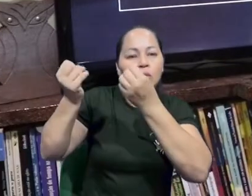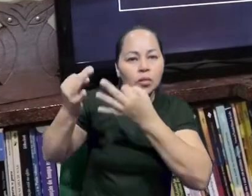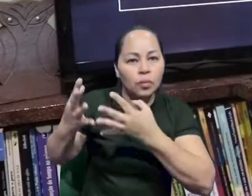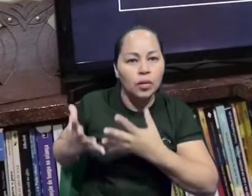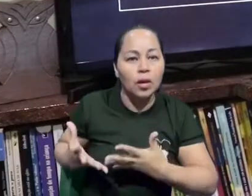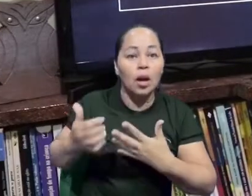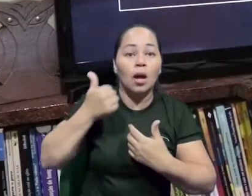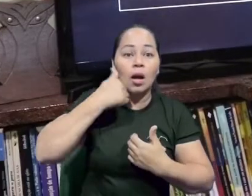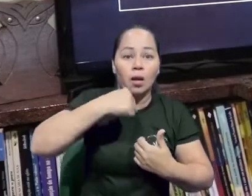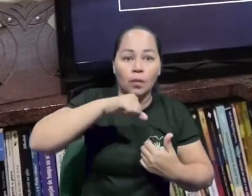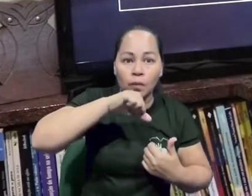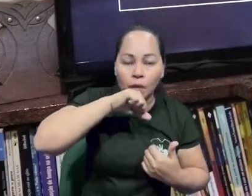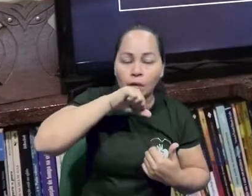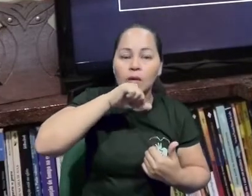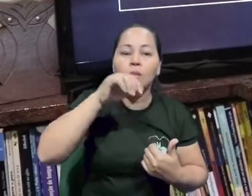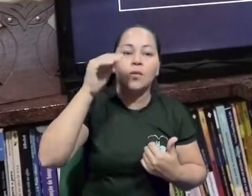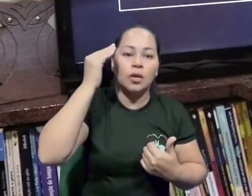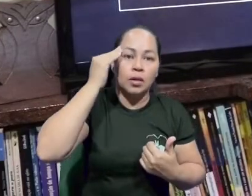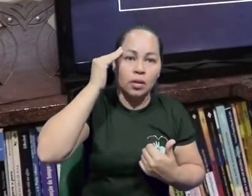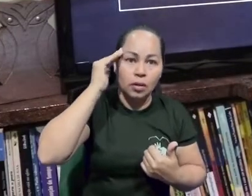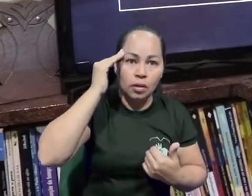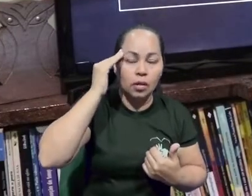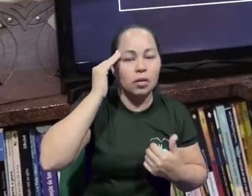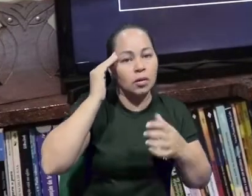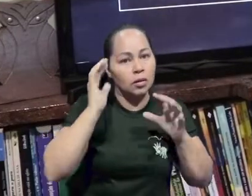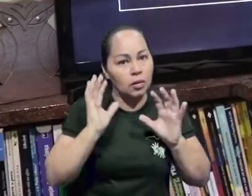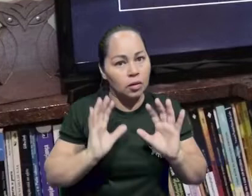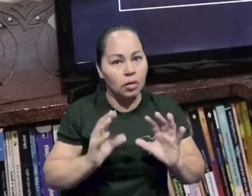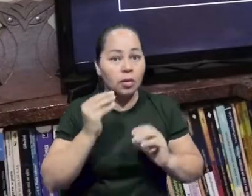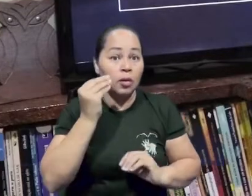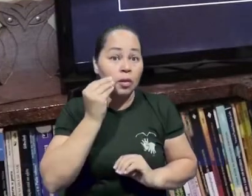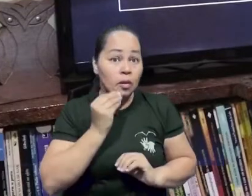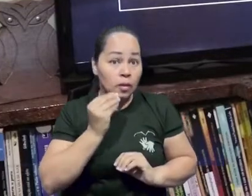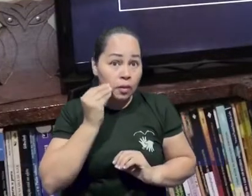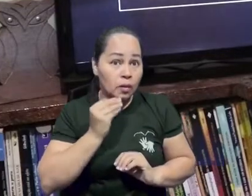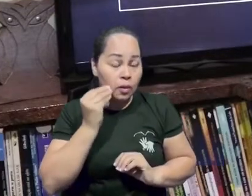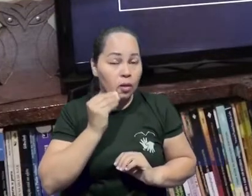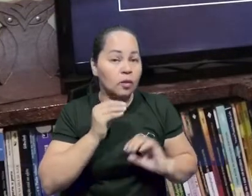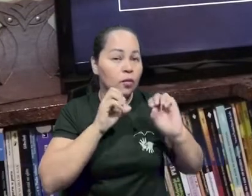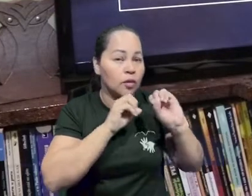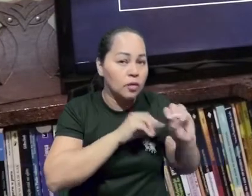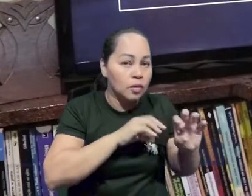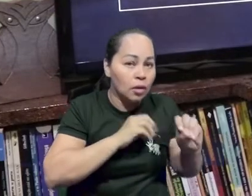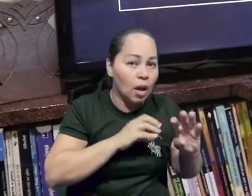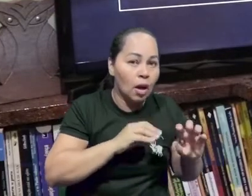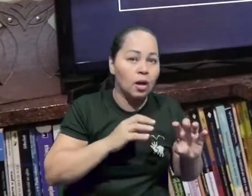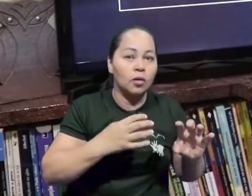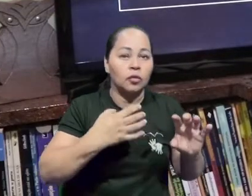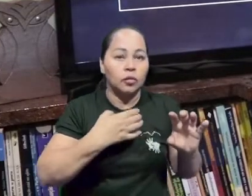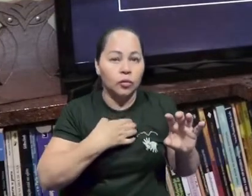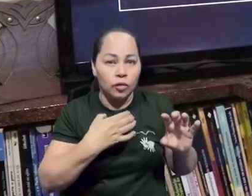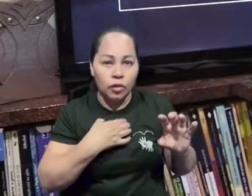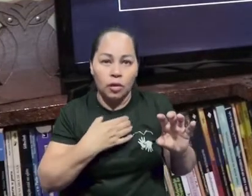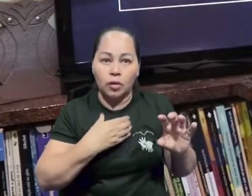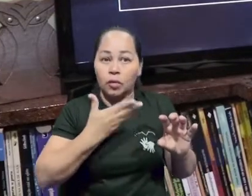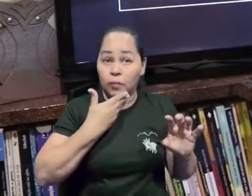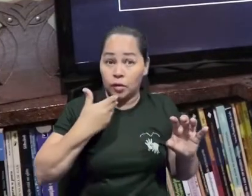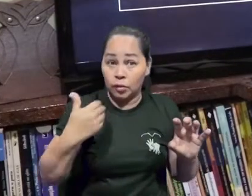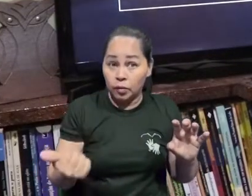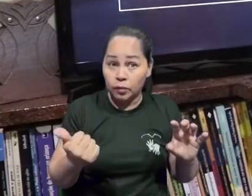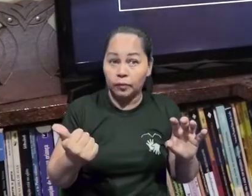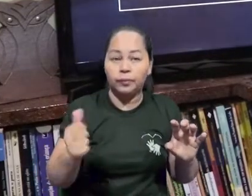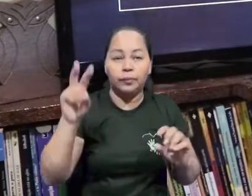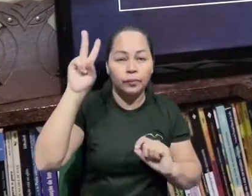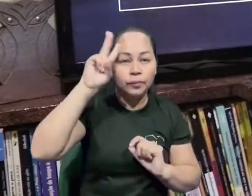não esteja entendendo da maneira que a senhora está explicando, né? Tenta mudar a forma como ensina para ele, ou explicar